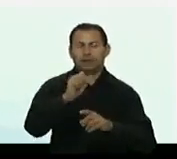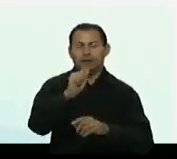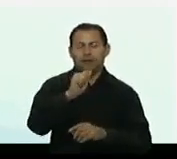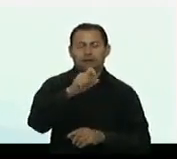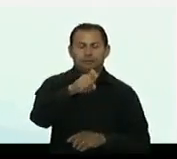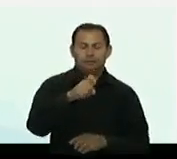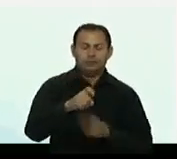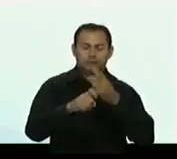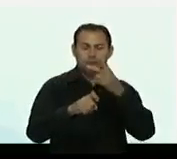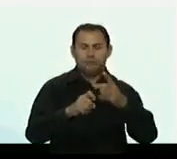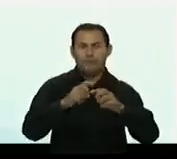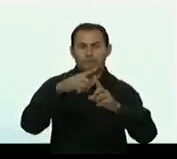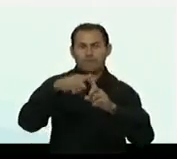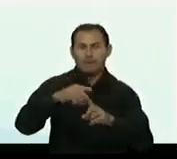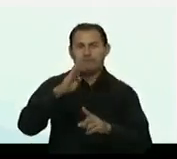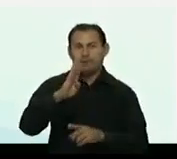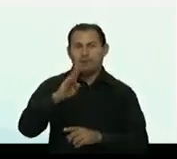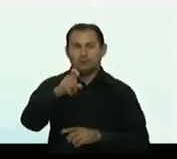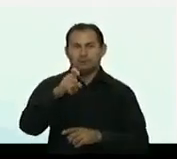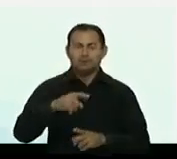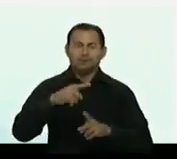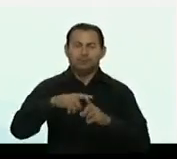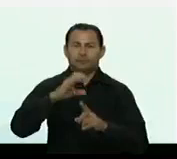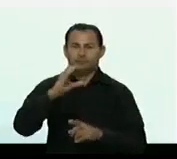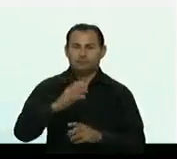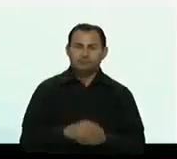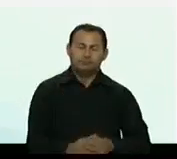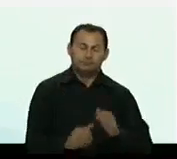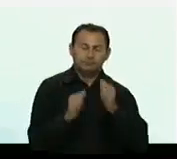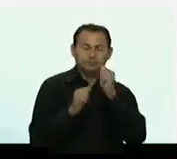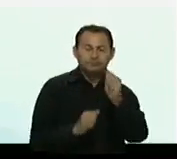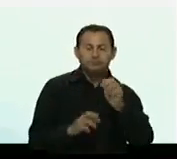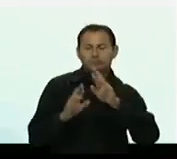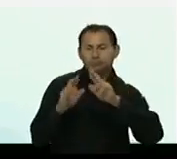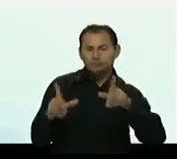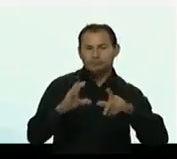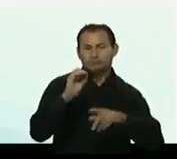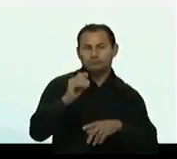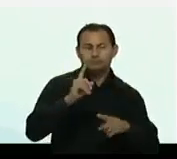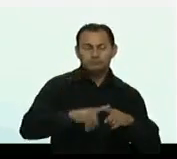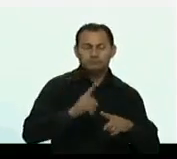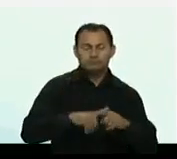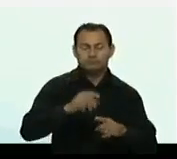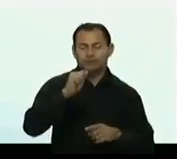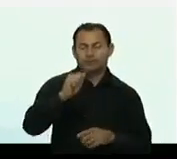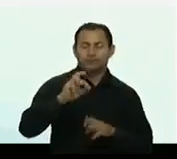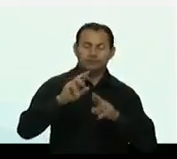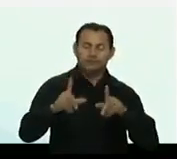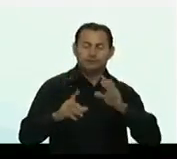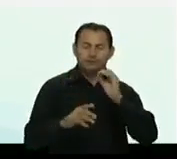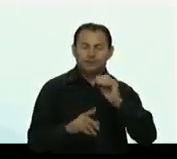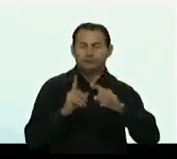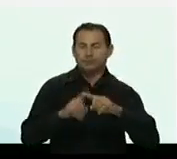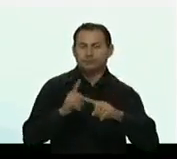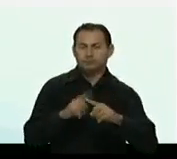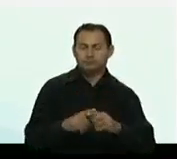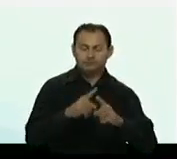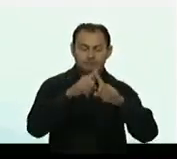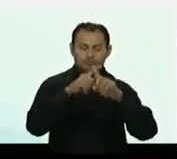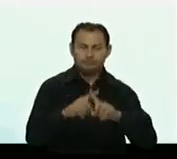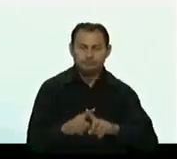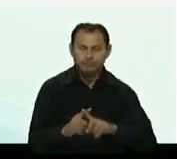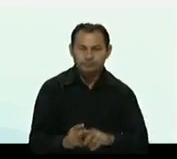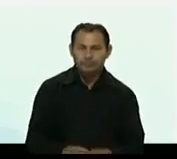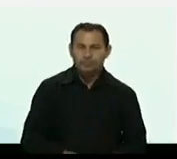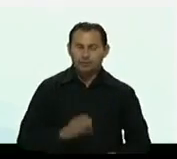c. Uma condição é que o a deve ser diferente de zero. Por que o a tem que ser diferente de zero? Porque se eu multiplicar